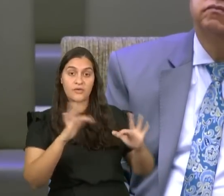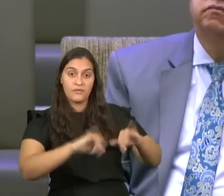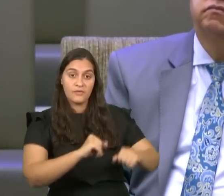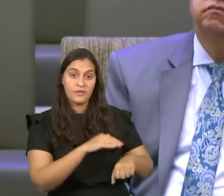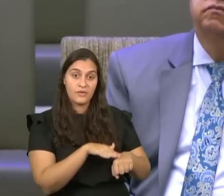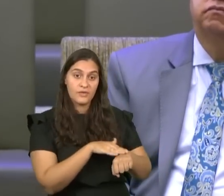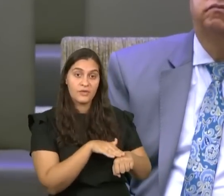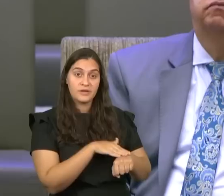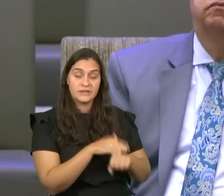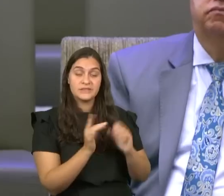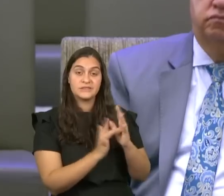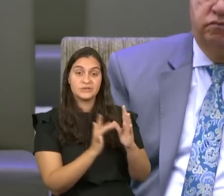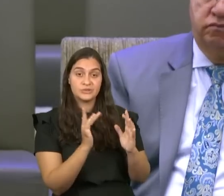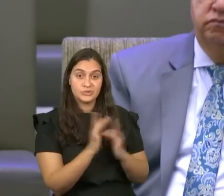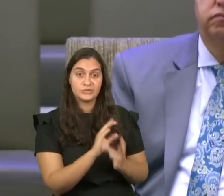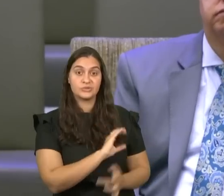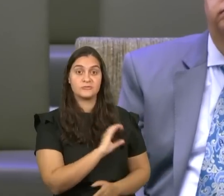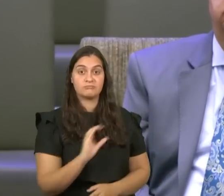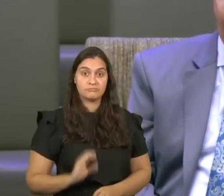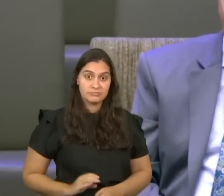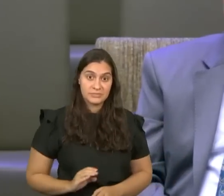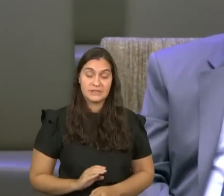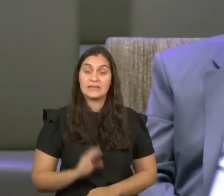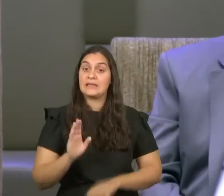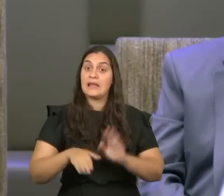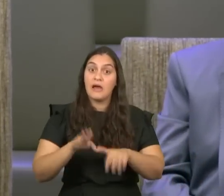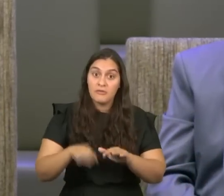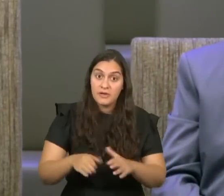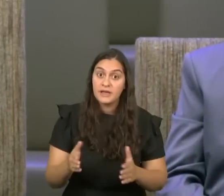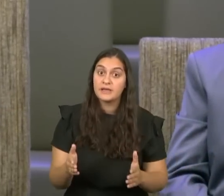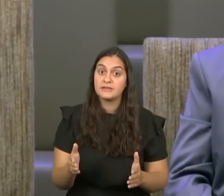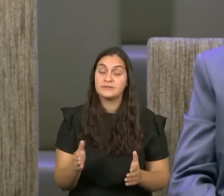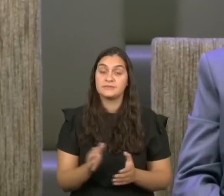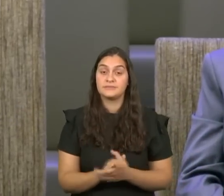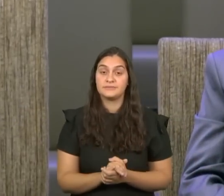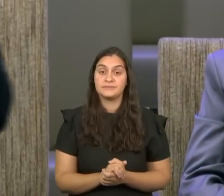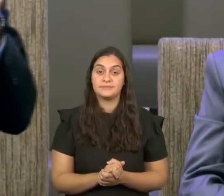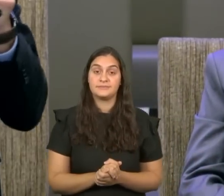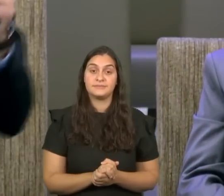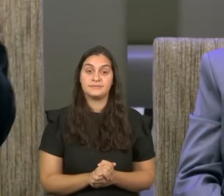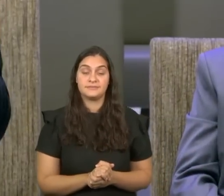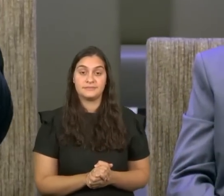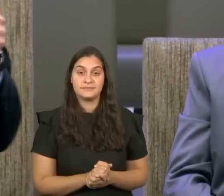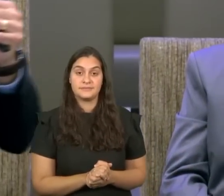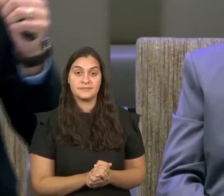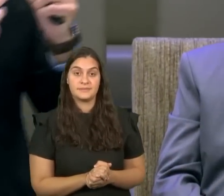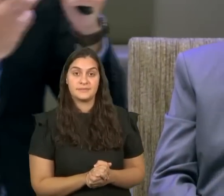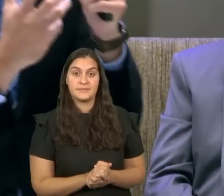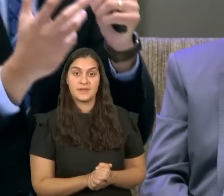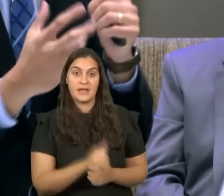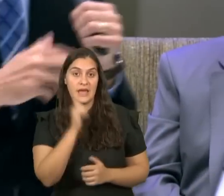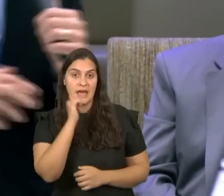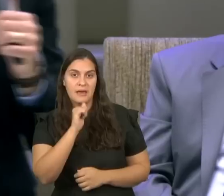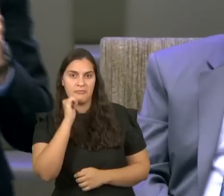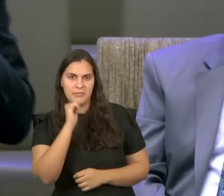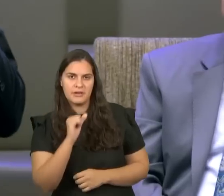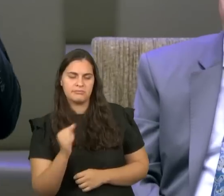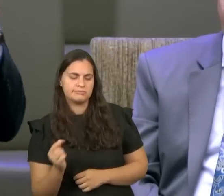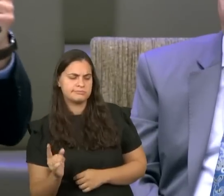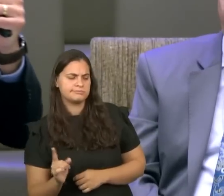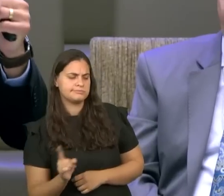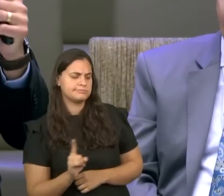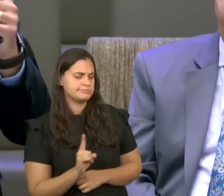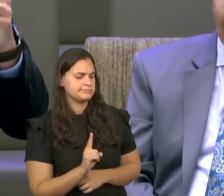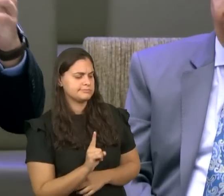ele era o Cristo é provável que ela tenha ido aquele encontro se ela